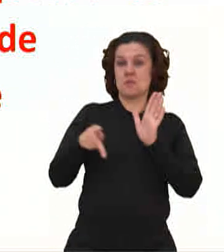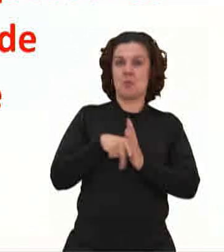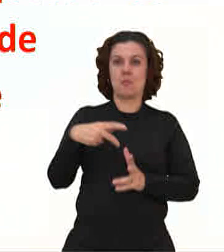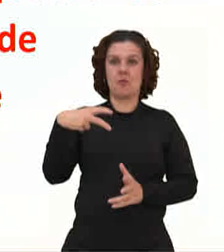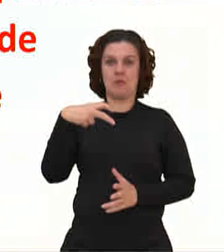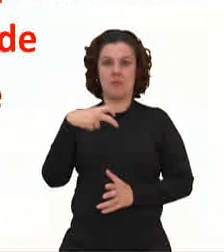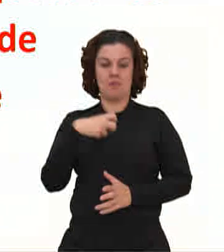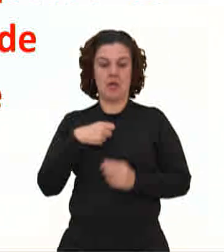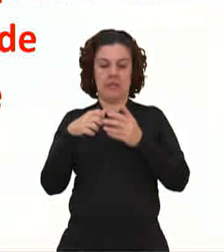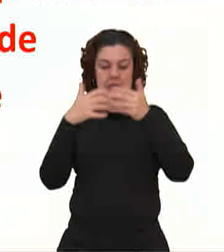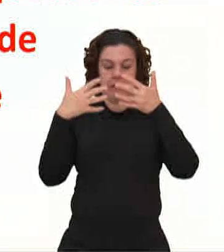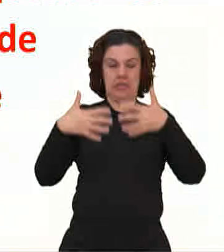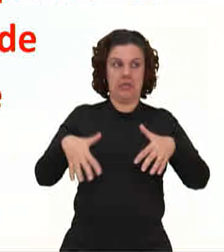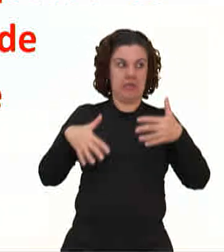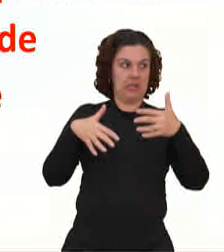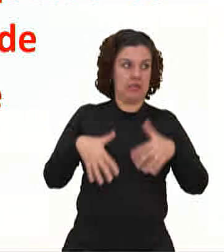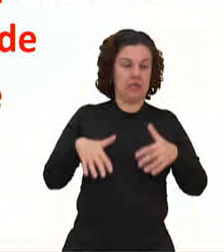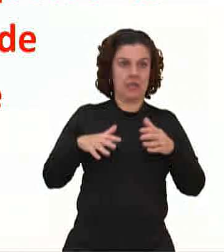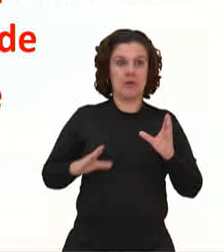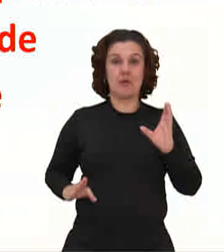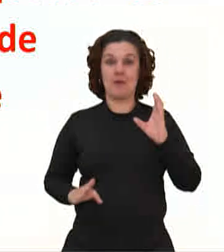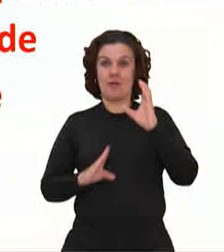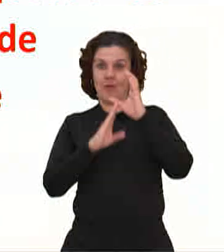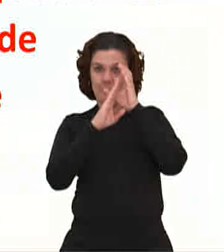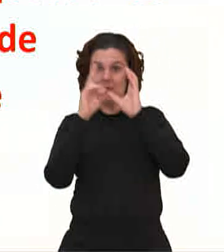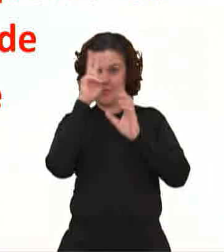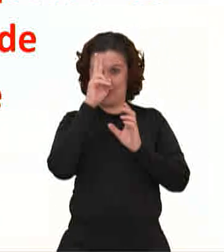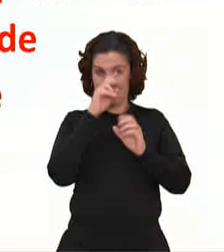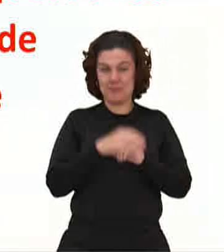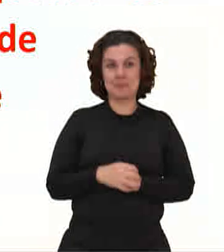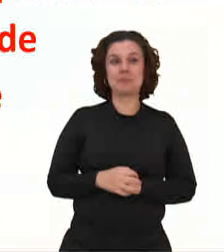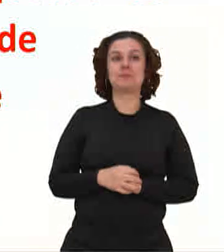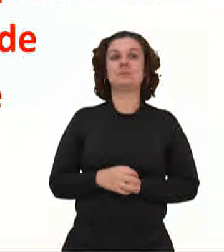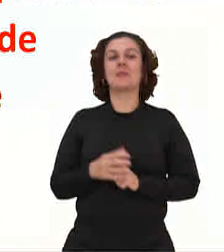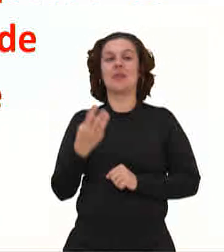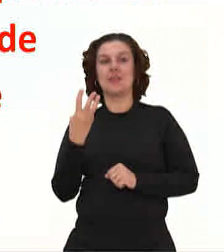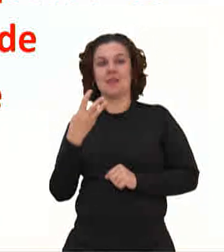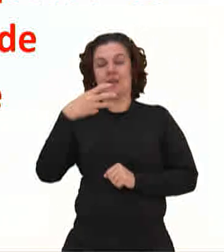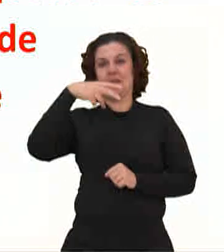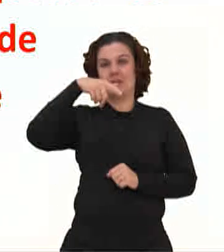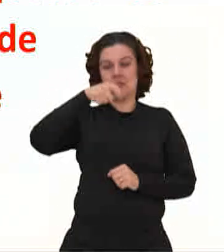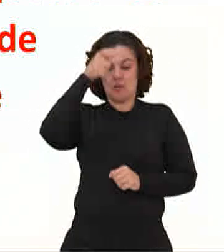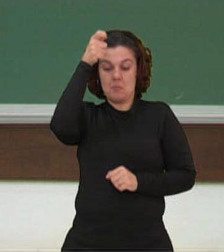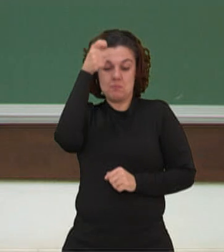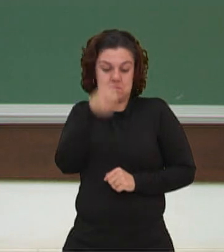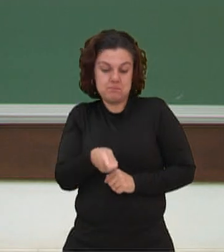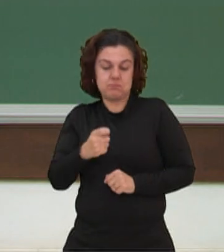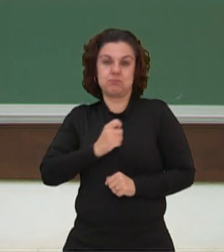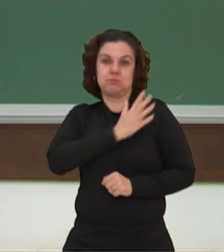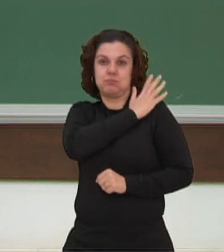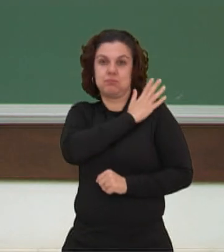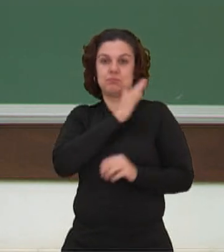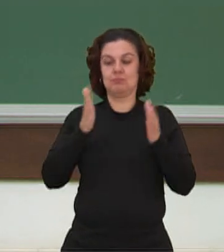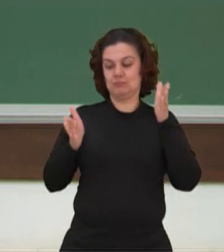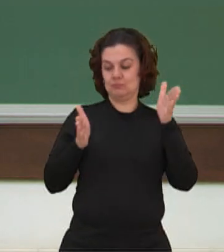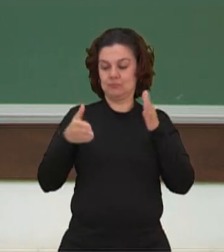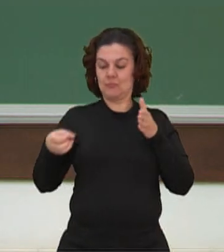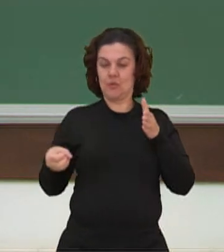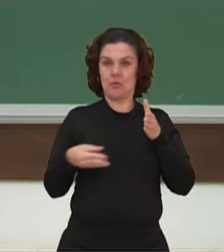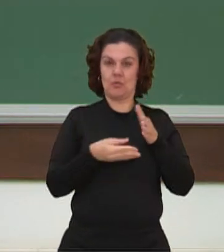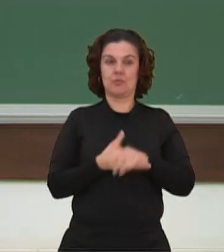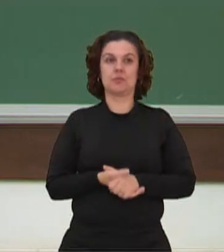ameaças ao seu governo, resquícios da intentona comunista, e no ano de 37, ele decretou o Estado Novo uma